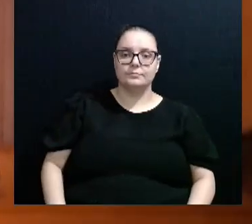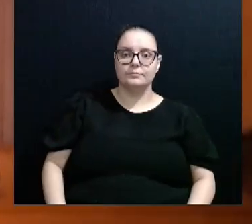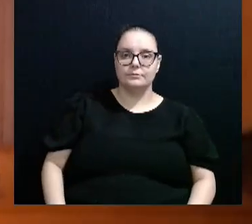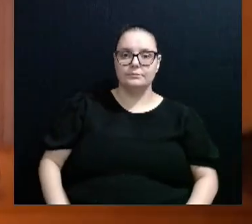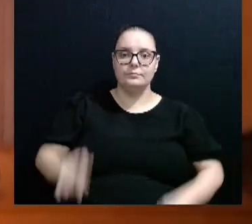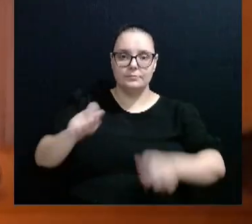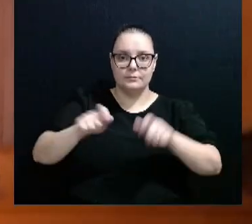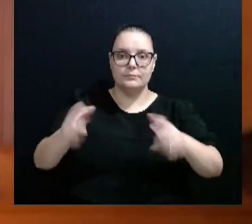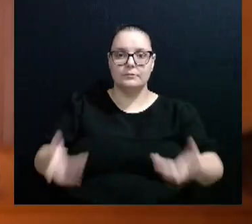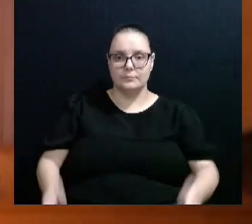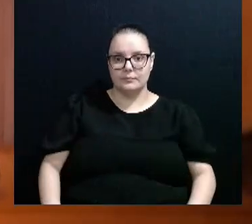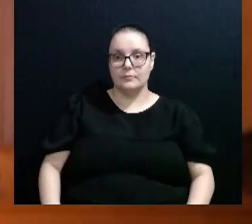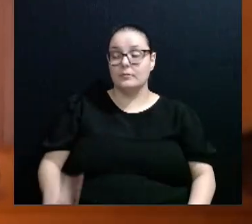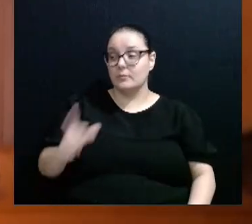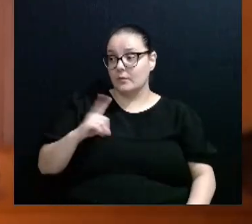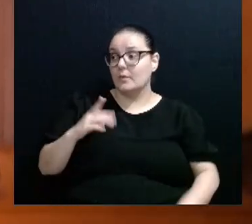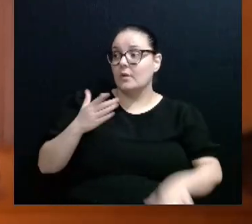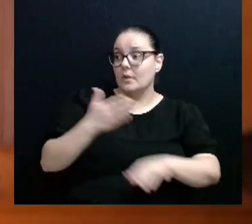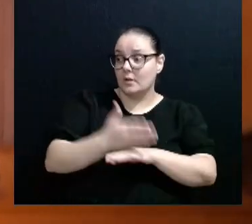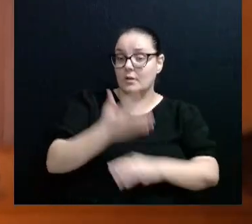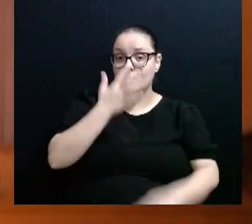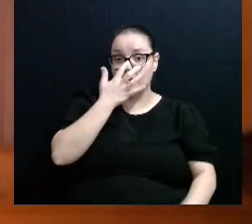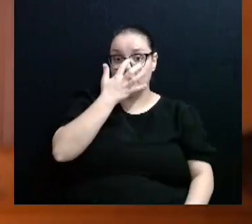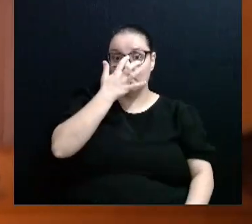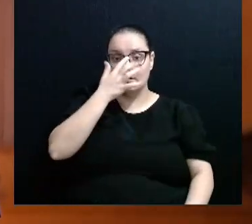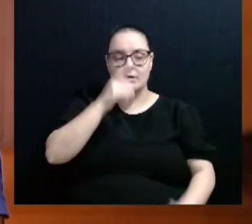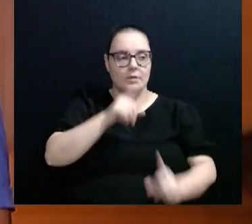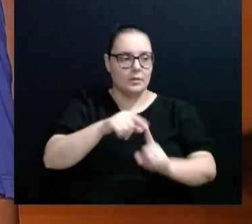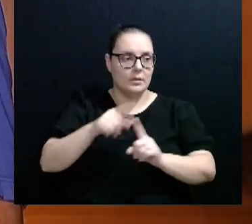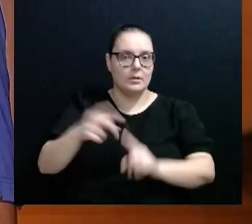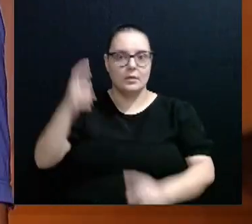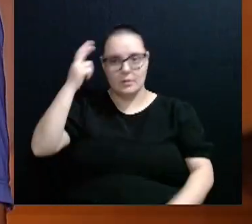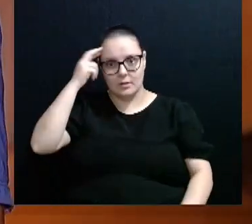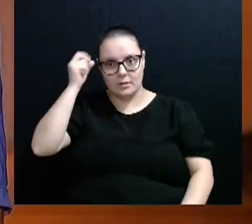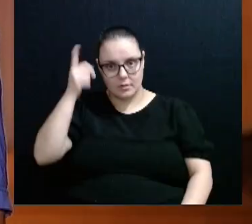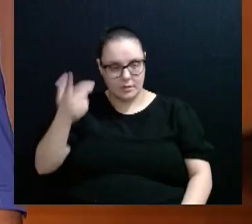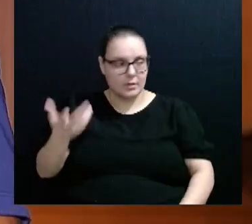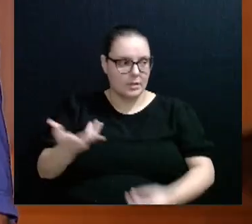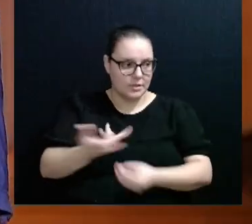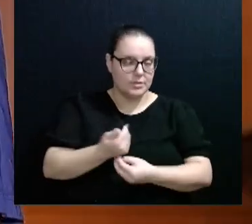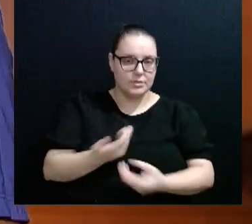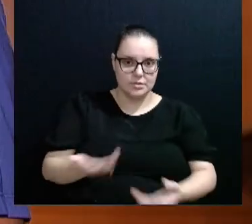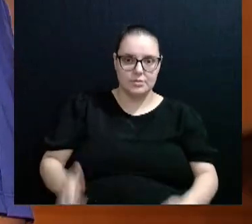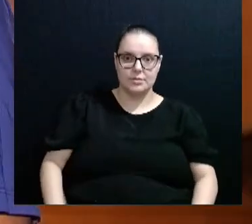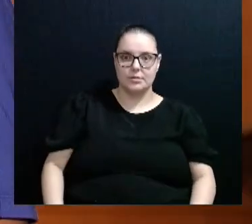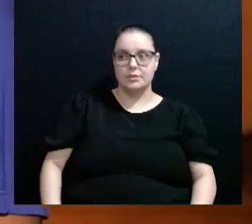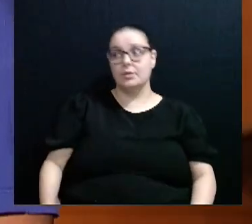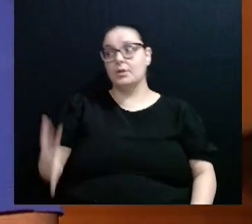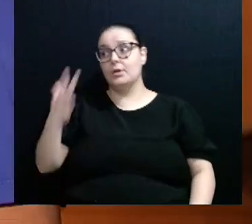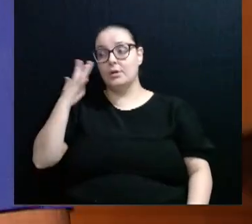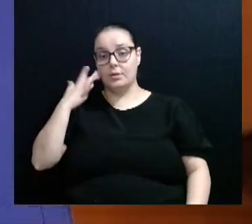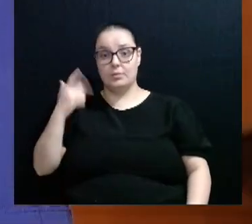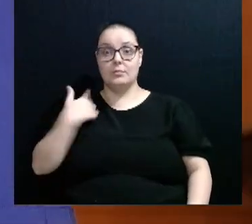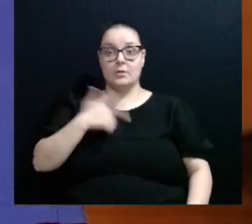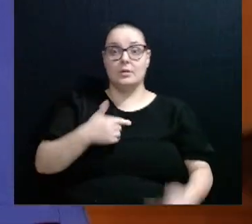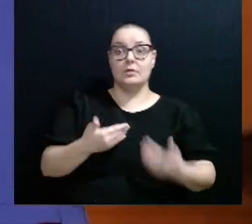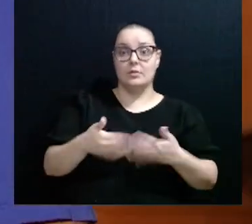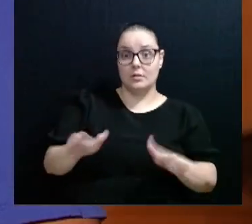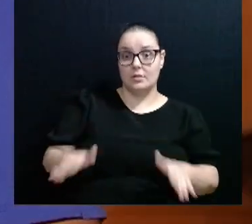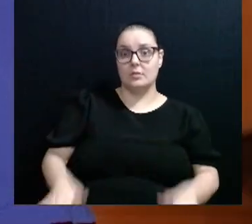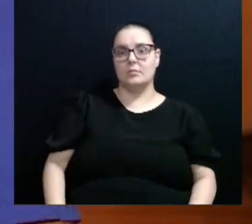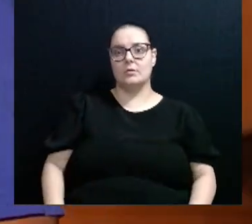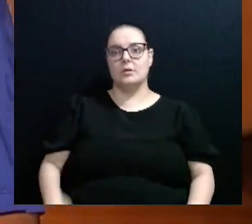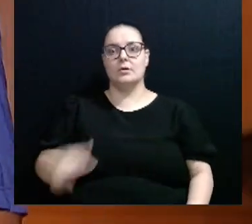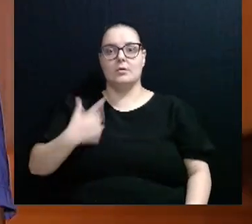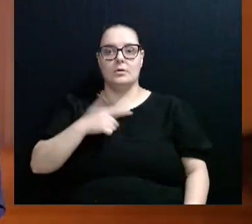tenham acesso a esse tipo de cultura artística. E para amanhã, para a nossa abertura, a gente tem um espetáculo